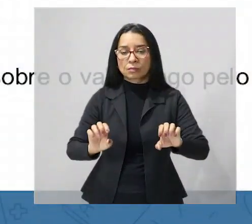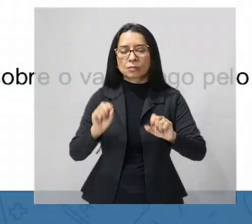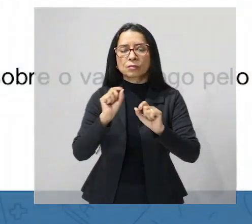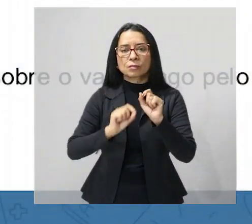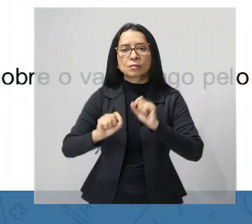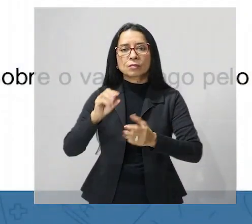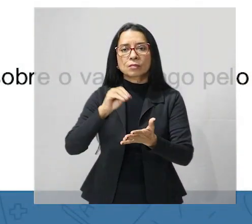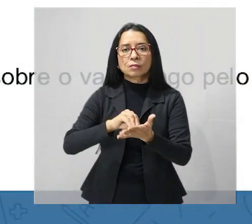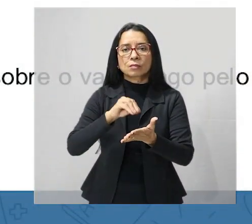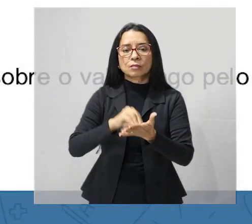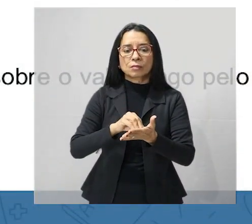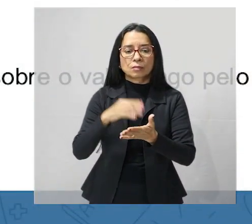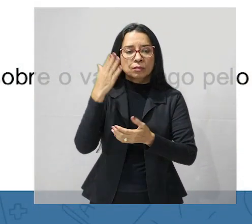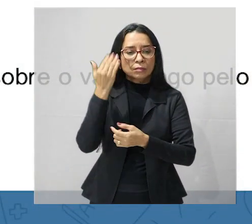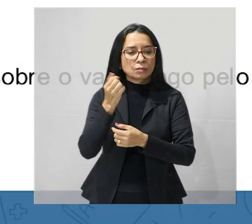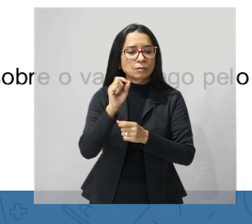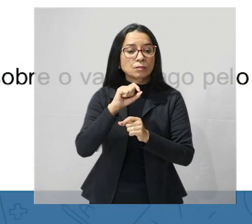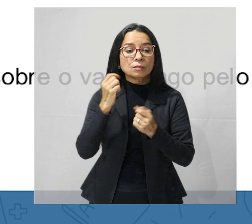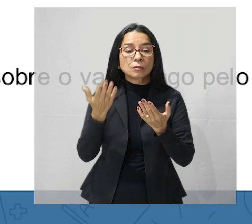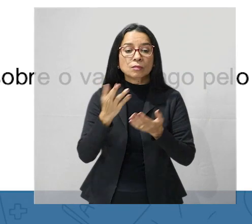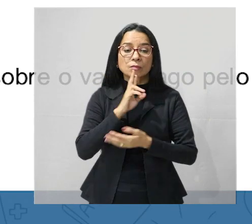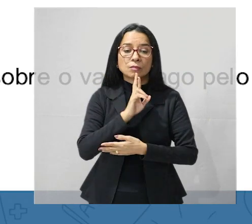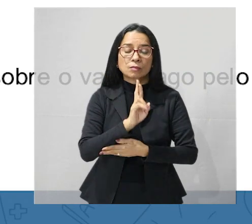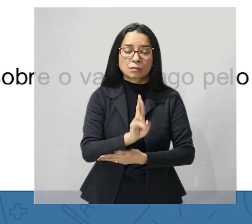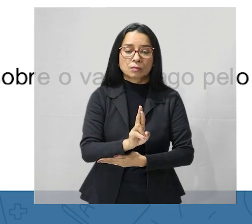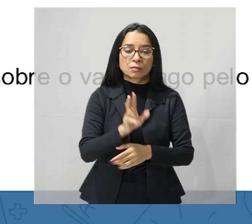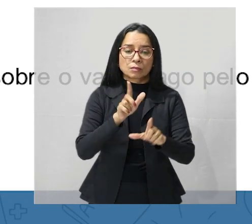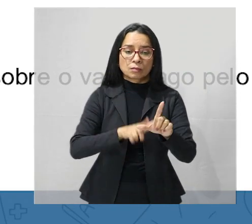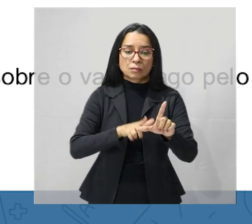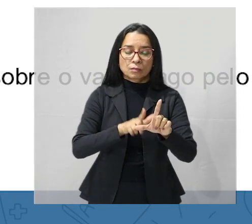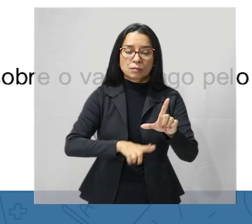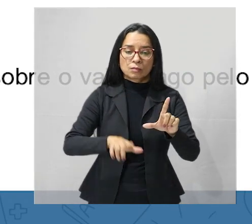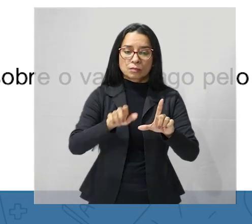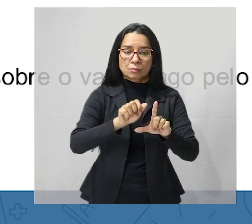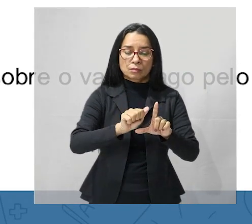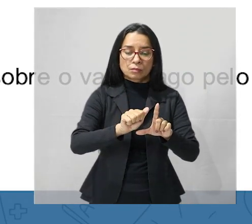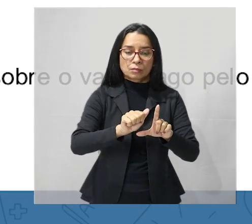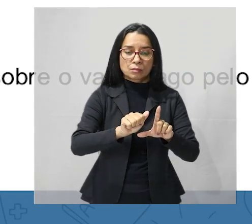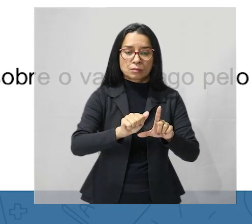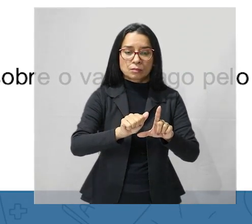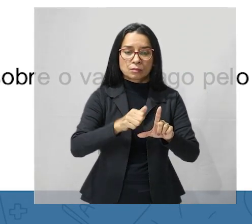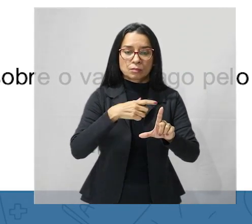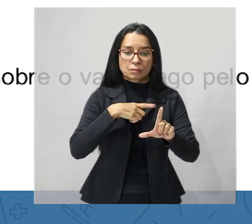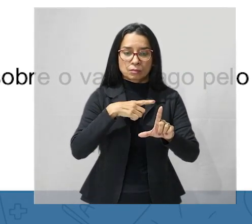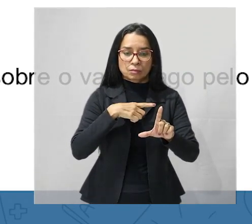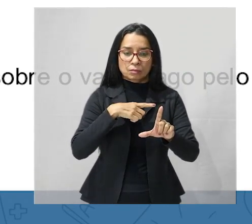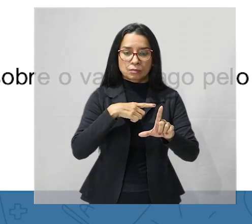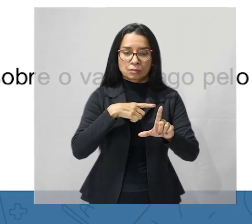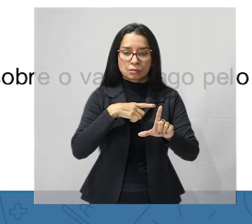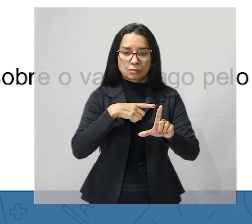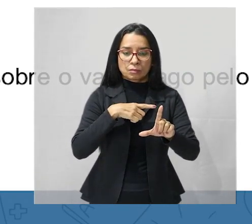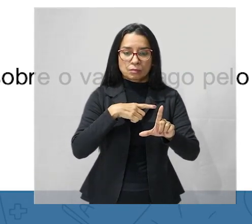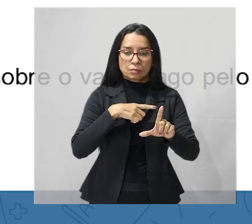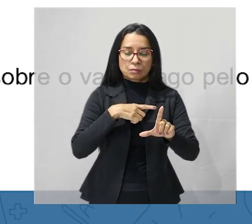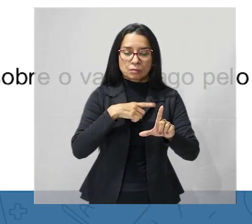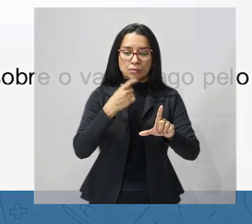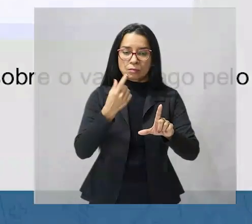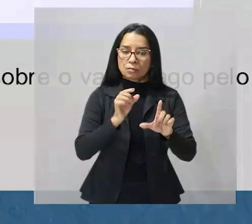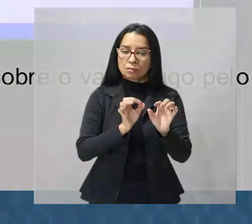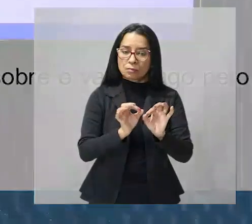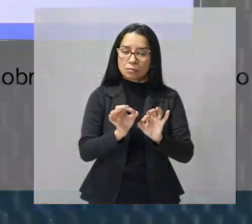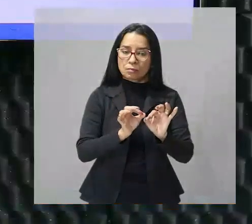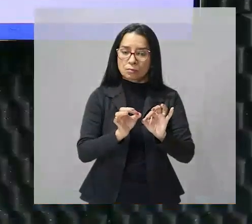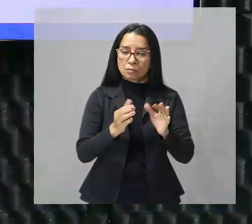faltando? Identificar o gabarito, tá? Lá na letra A, perceba, só tem um pequeno ajustezinho